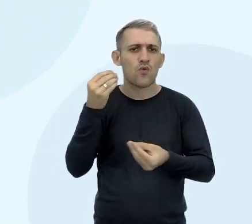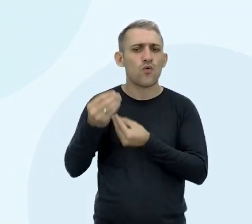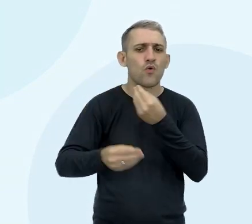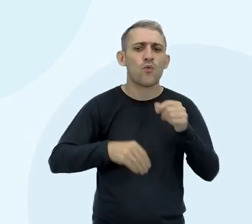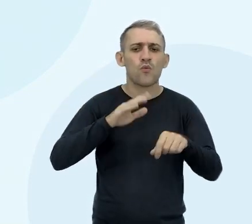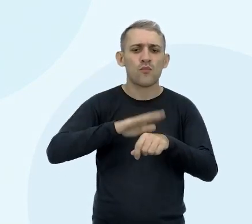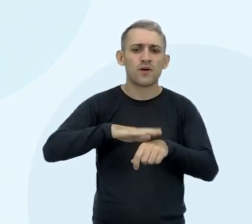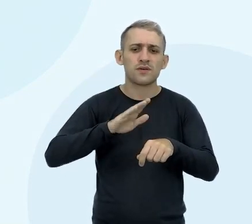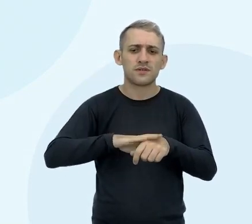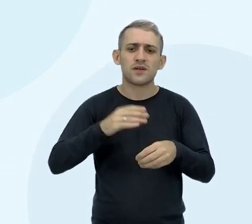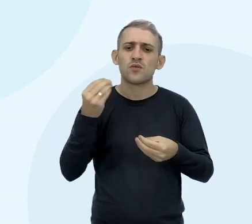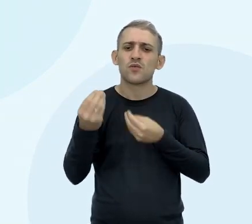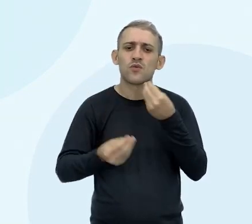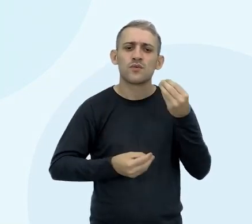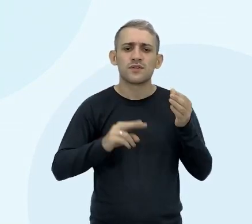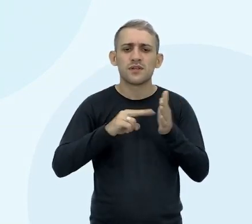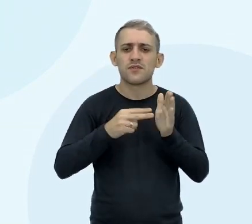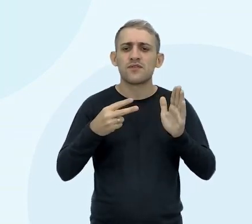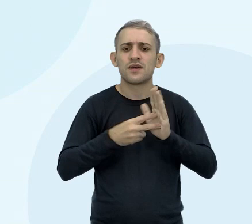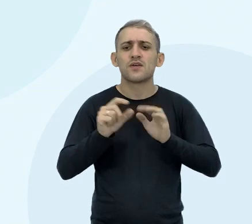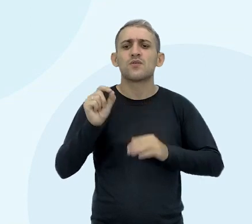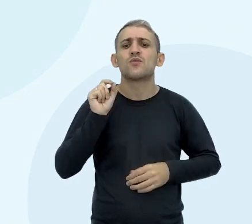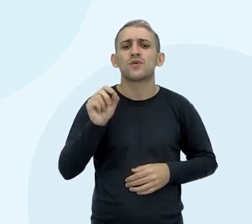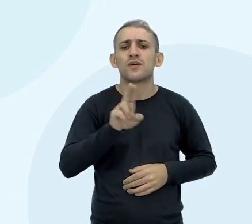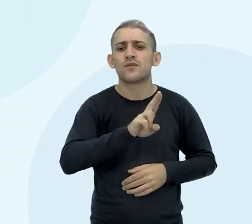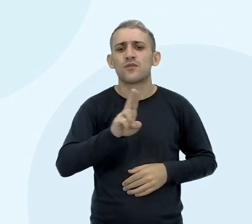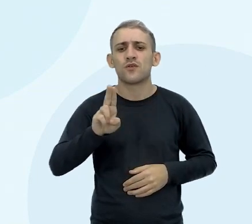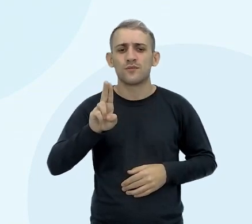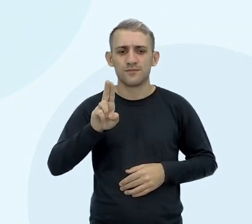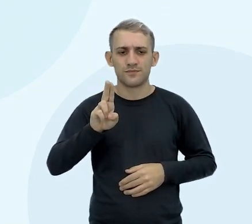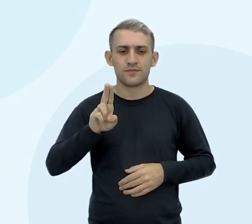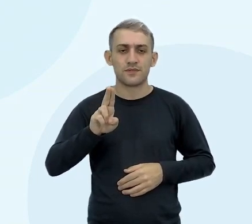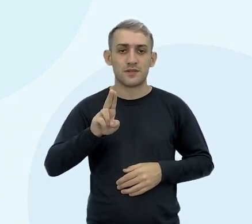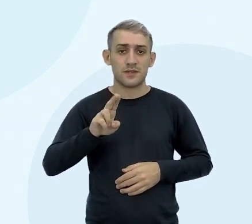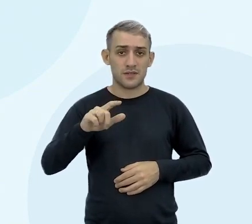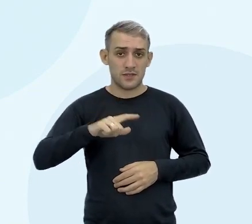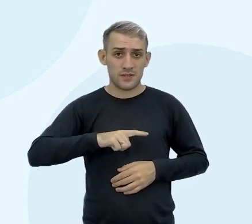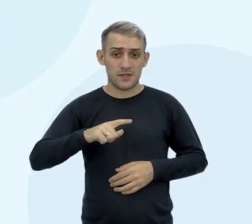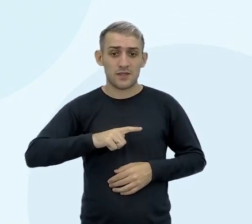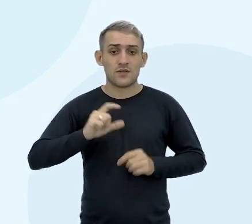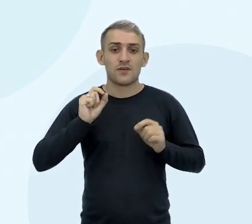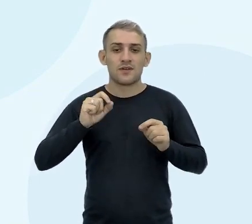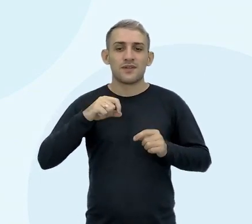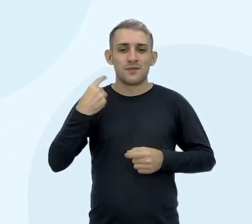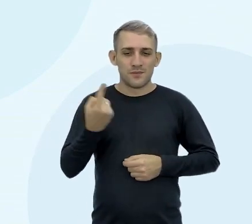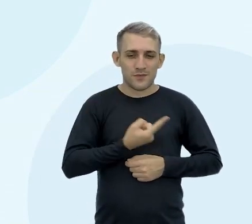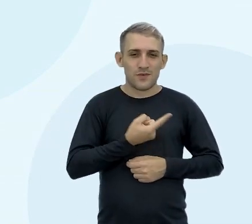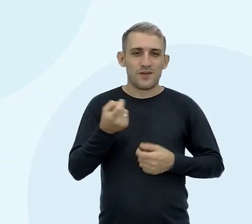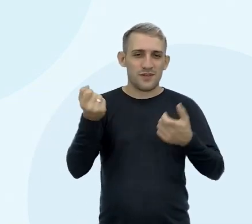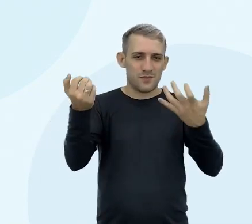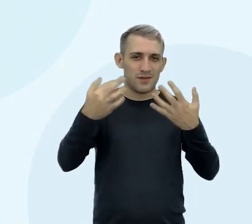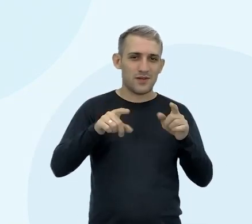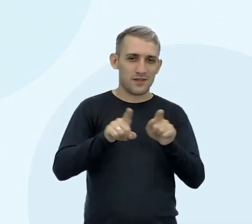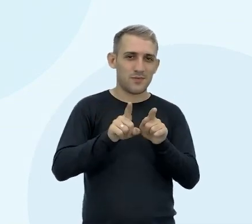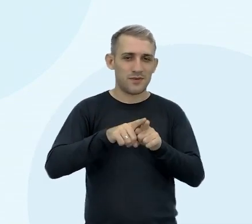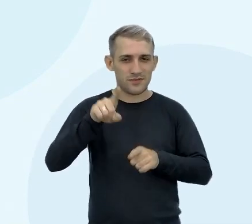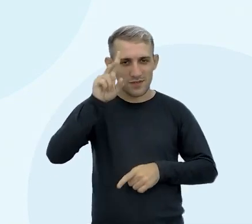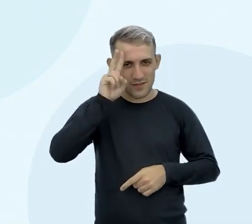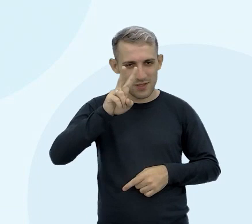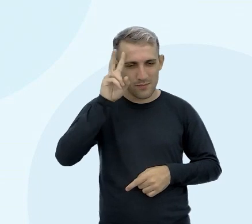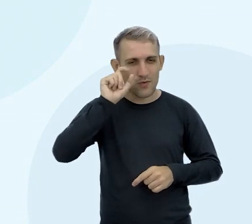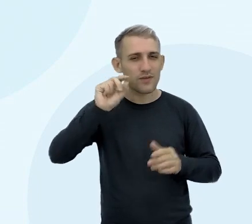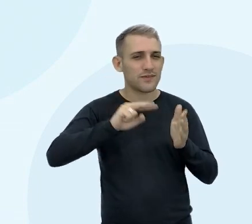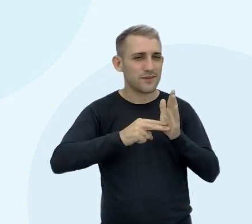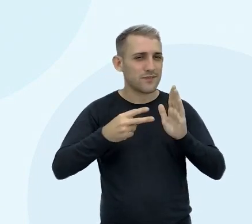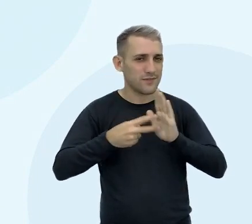O que seria a condicional, né? O que é essa condicional? Veja que tem um asterisco aí, eu vou comentar rapidamente para vocês lembrarem o que é